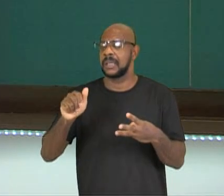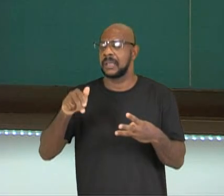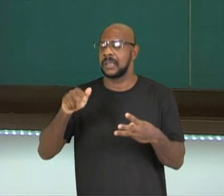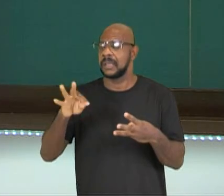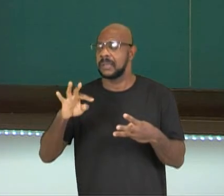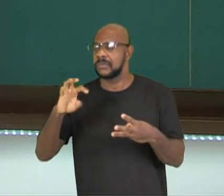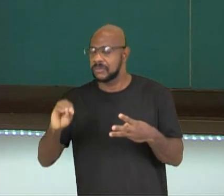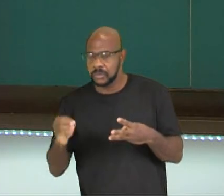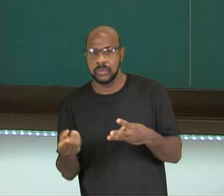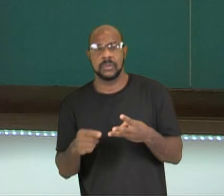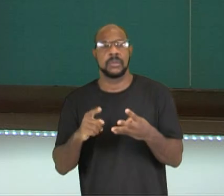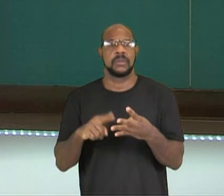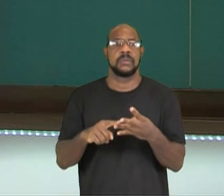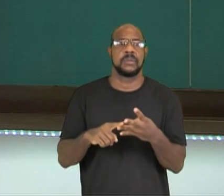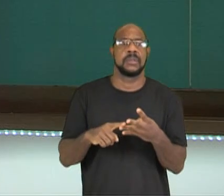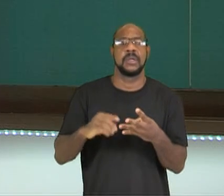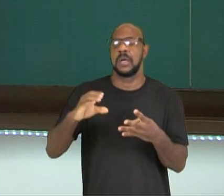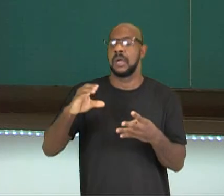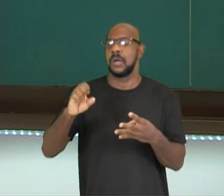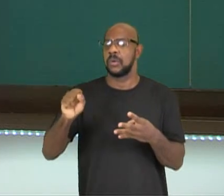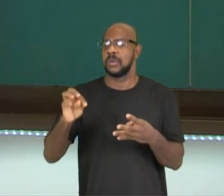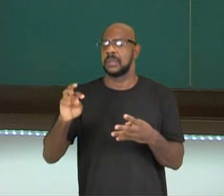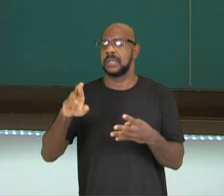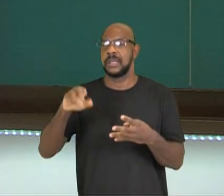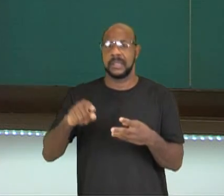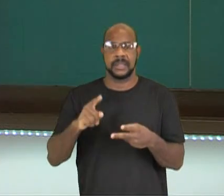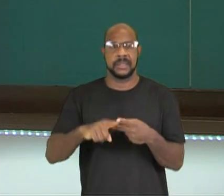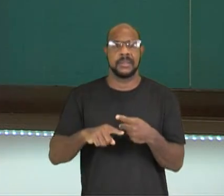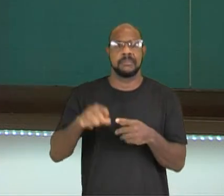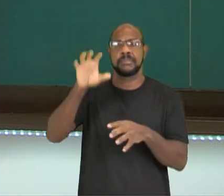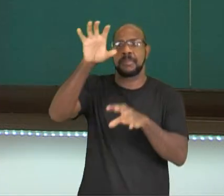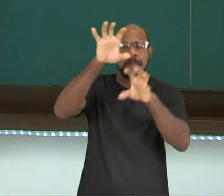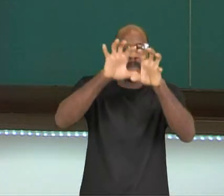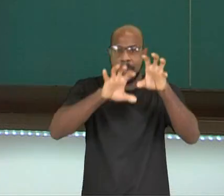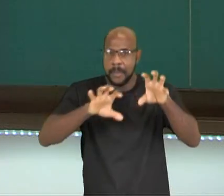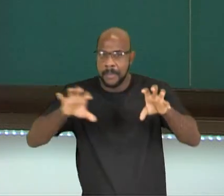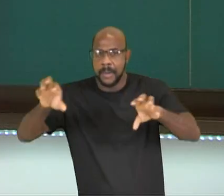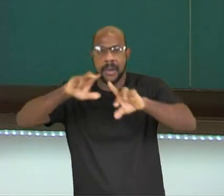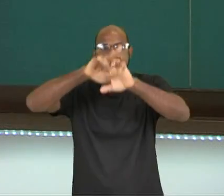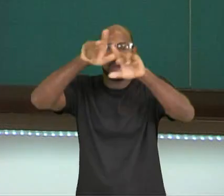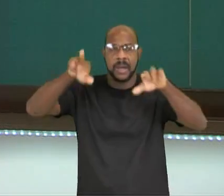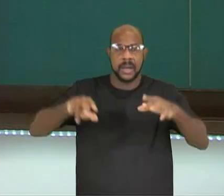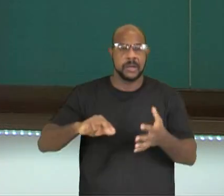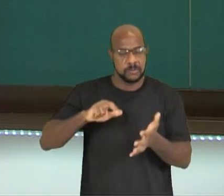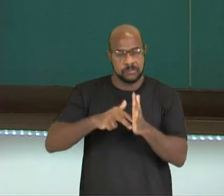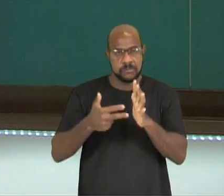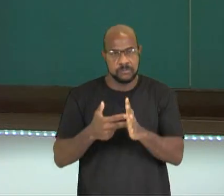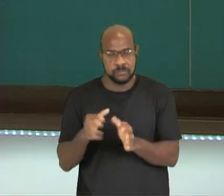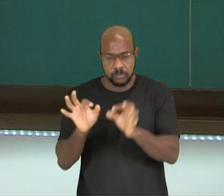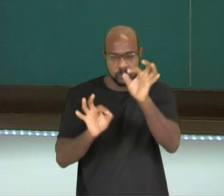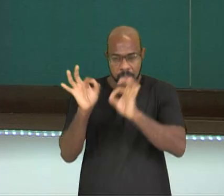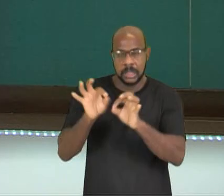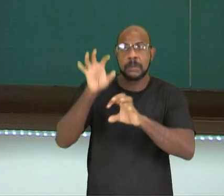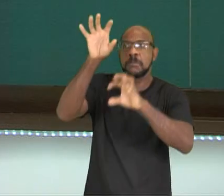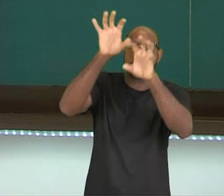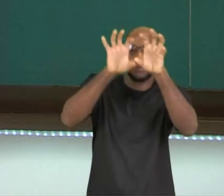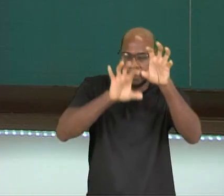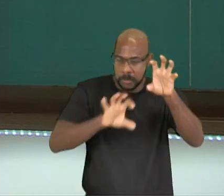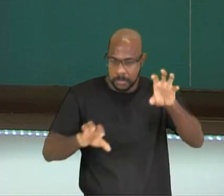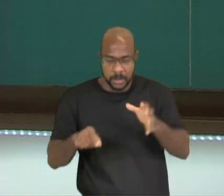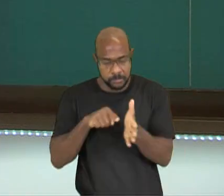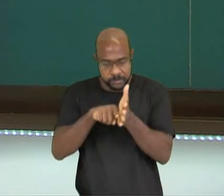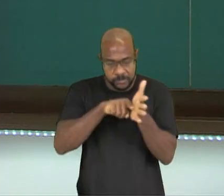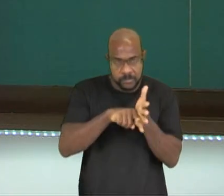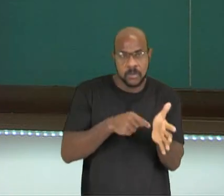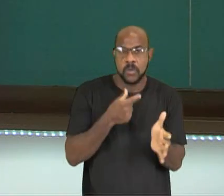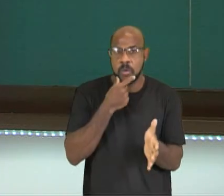costeira, planície do Pantanal. Então esse foi o primeiro estudo ali bem significativo, organizado, feito pelo professor Haroldo